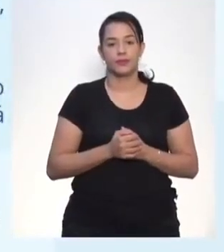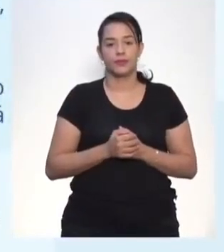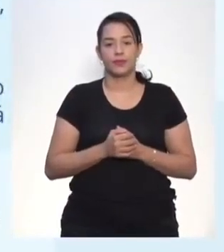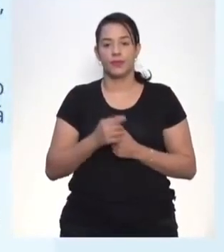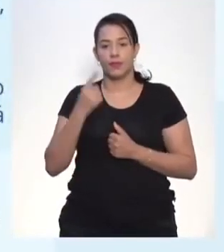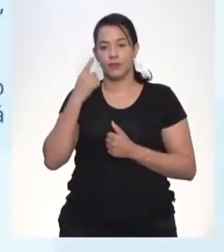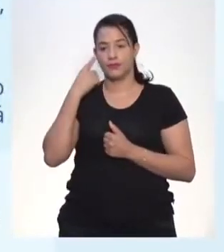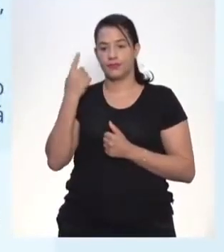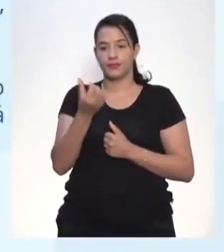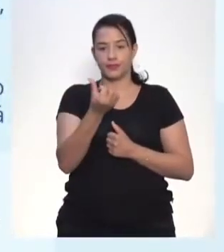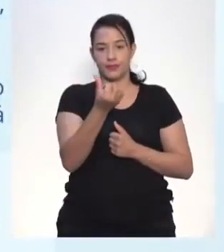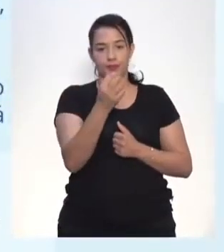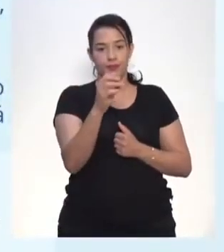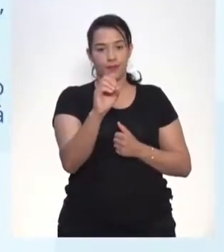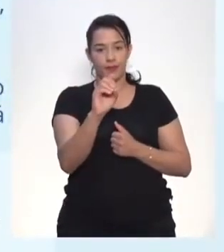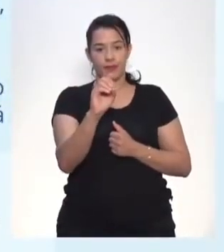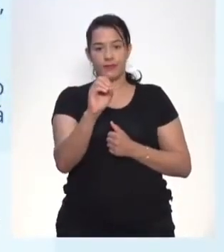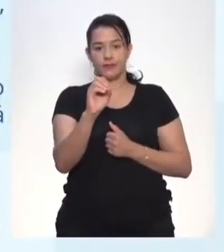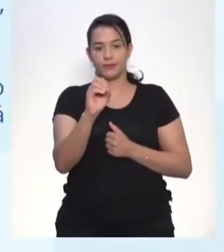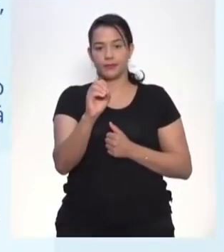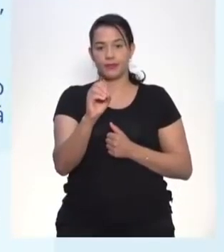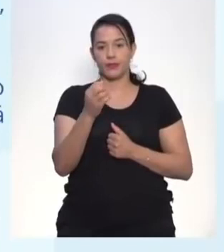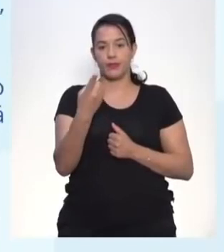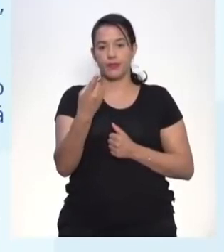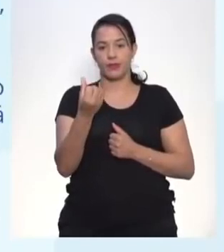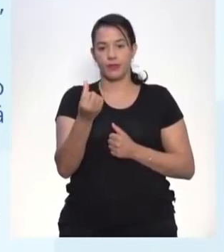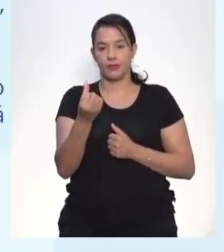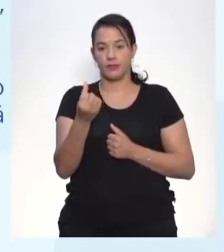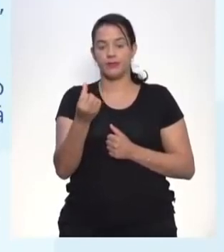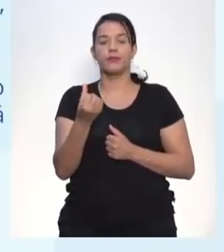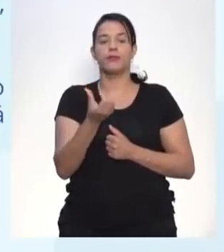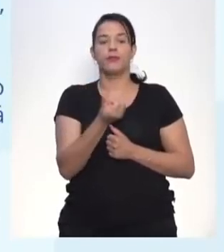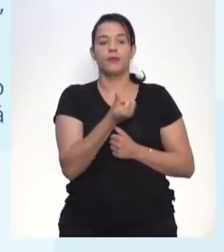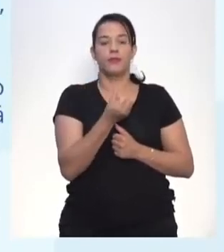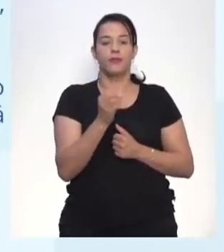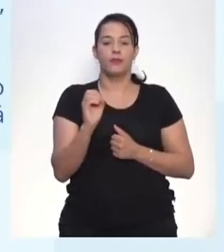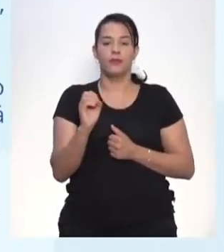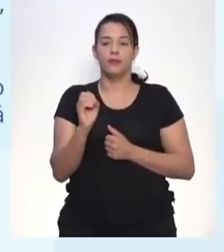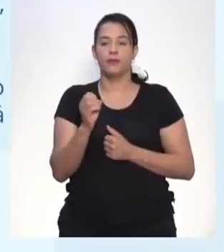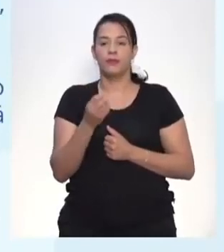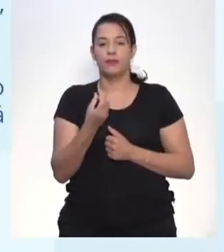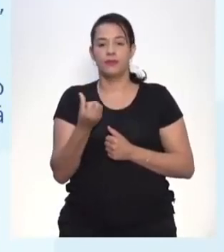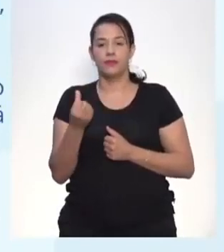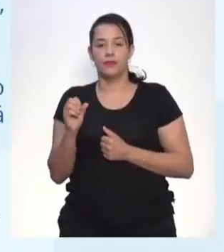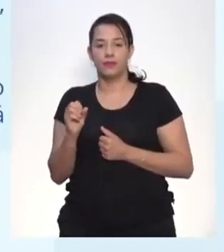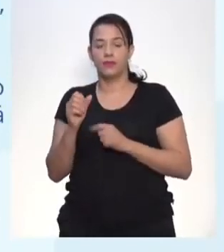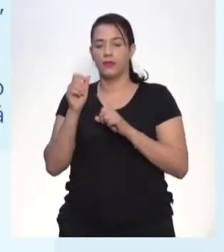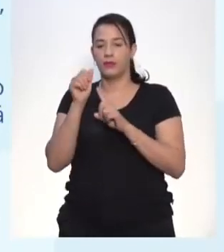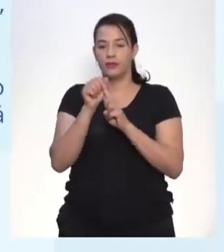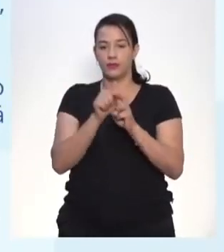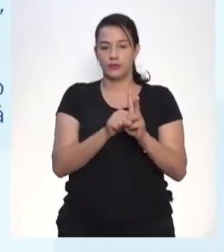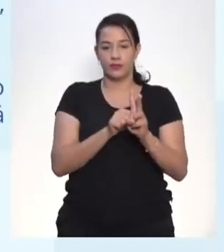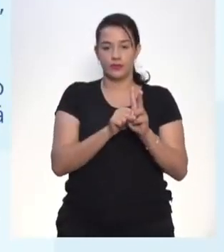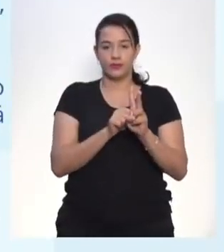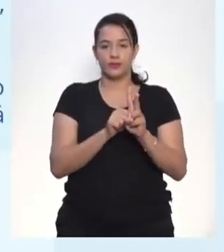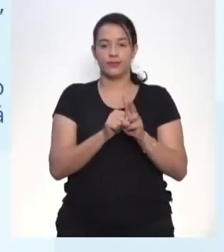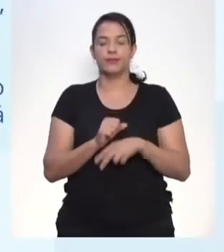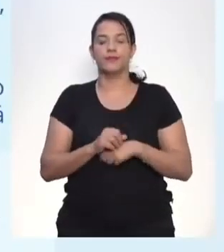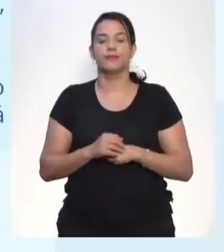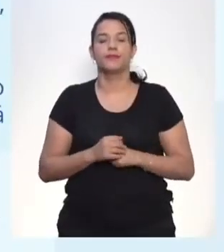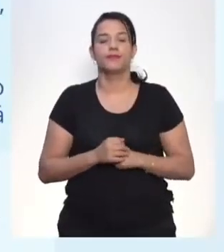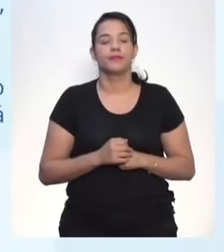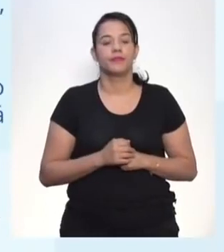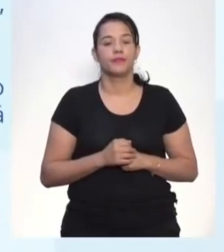acontecer com 60 dias, né? Ou seja, daqui a 2 meses, aqui, ó, 60